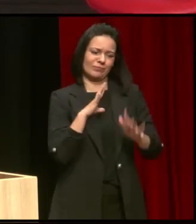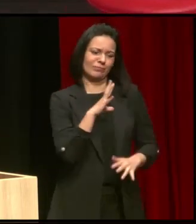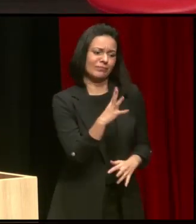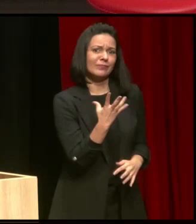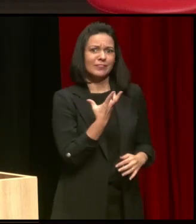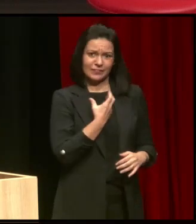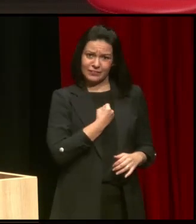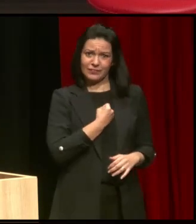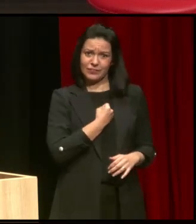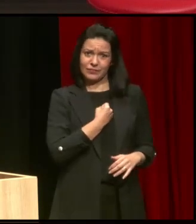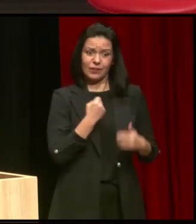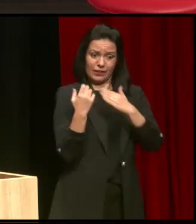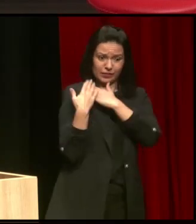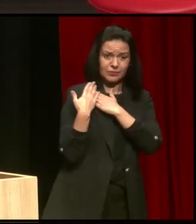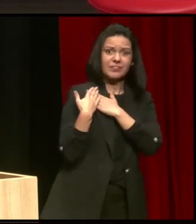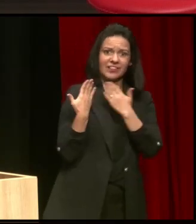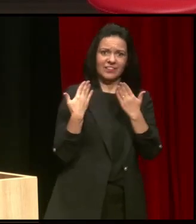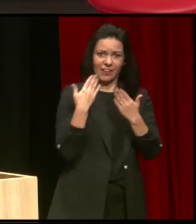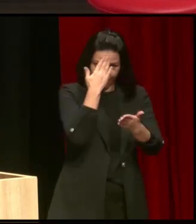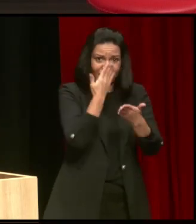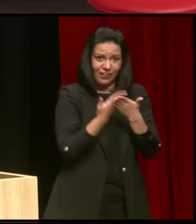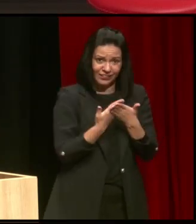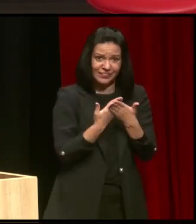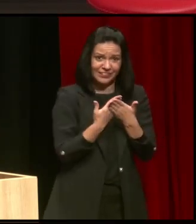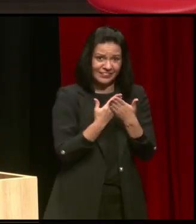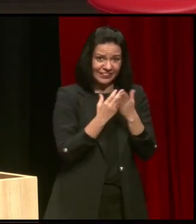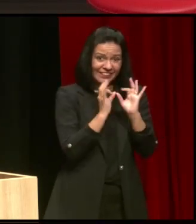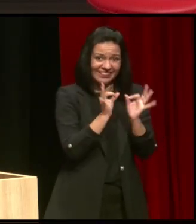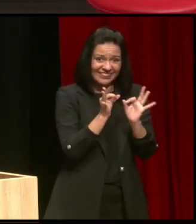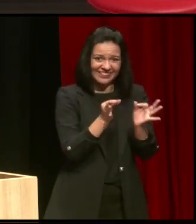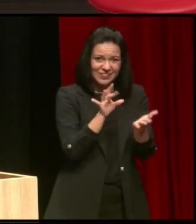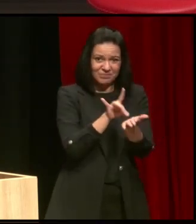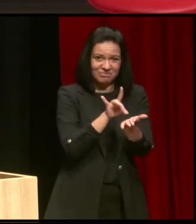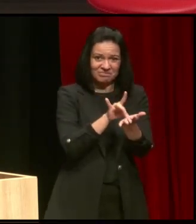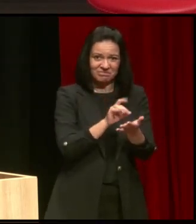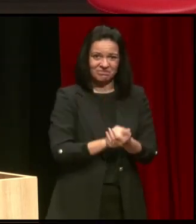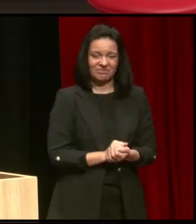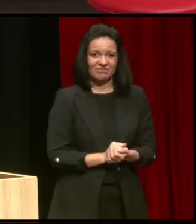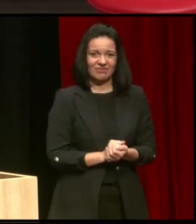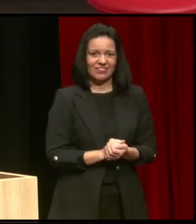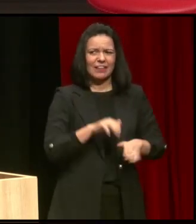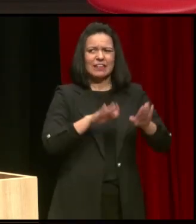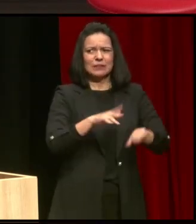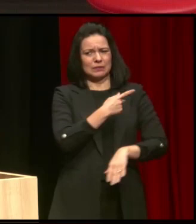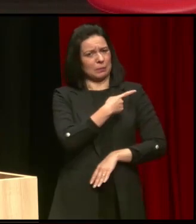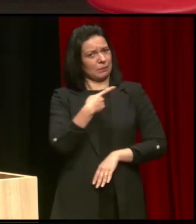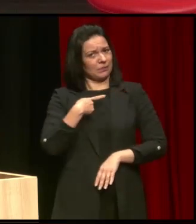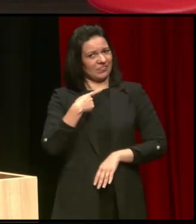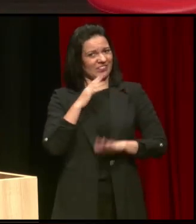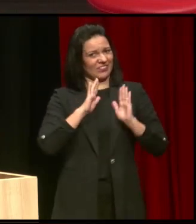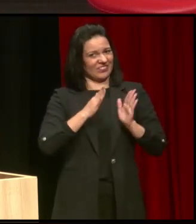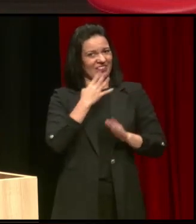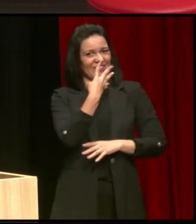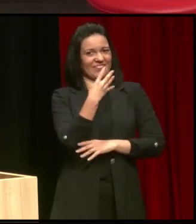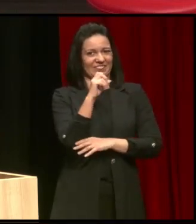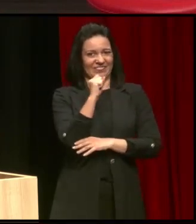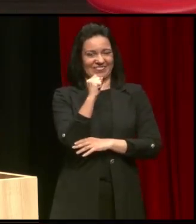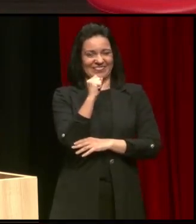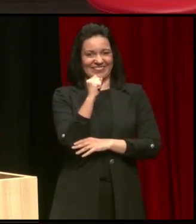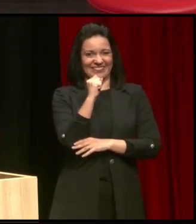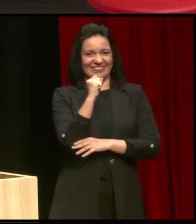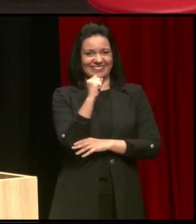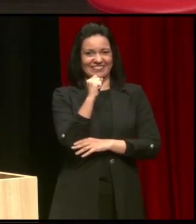Gente, é isso que nós cremos, não é verdade? Sabe, esse negócio de ser pastor muito tempo, vai fazer 40 anos que sou pastor, me formei, eu tinha 24